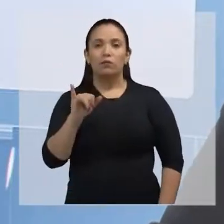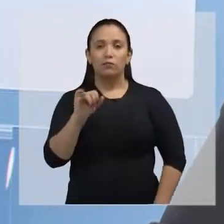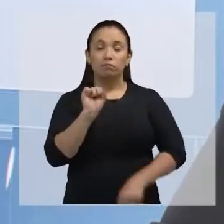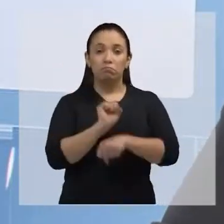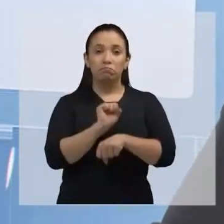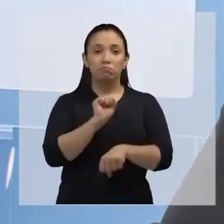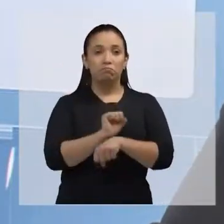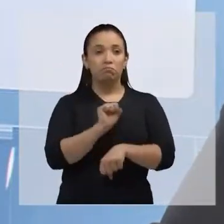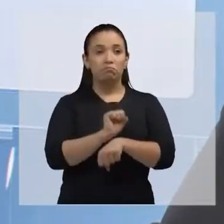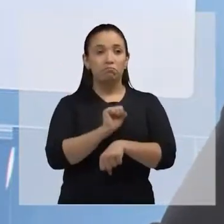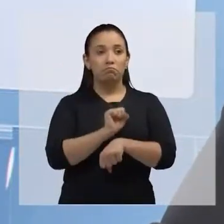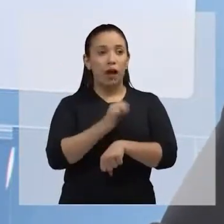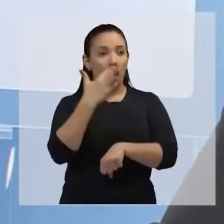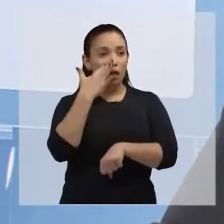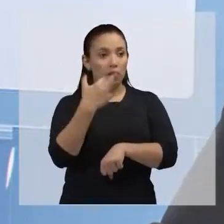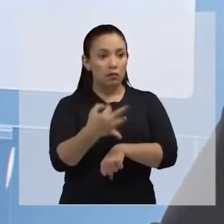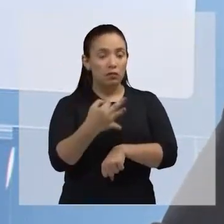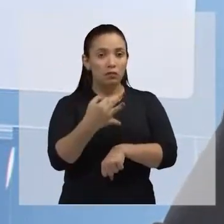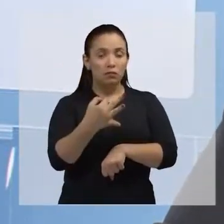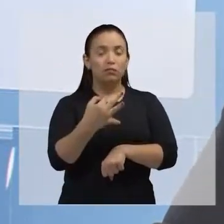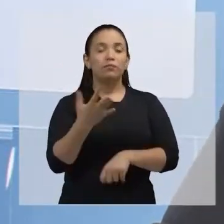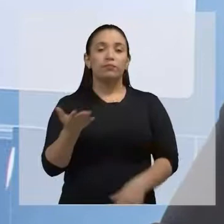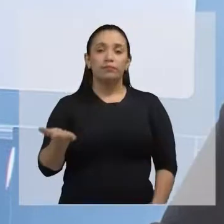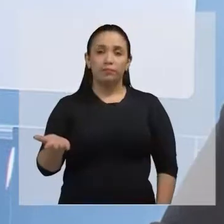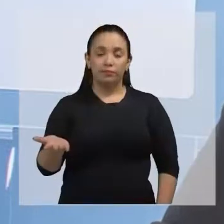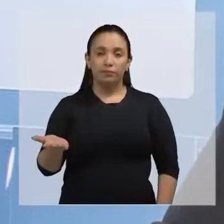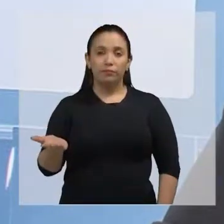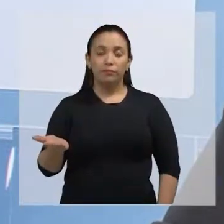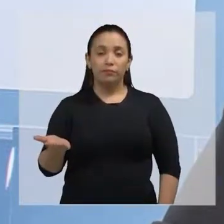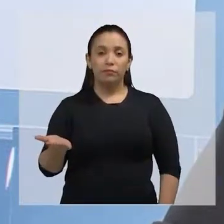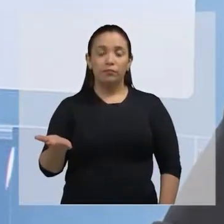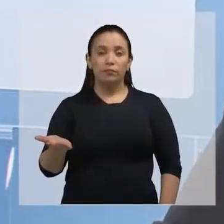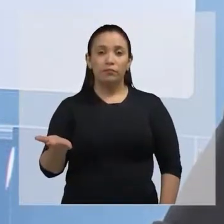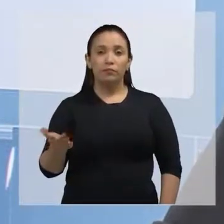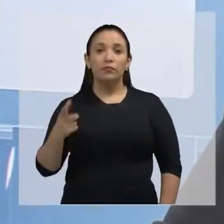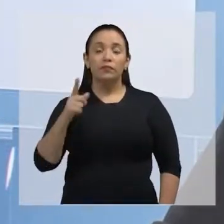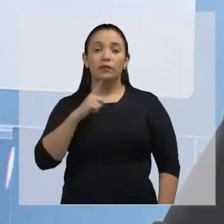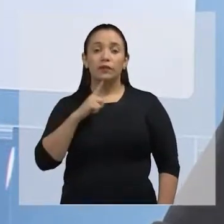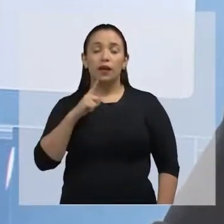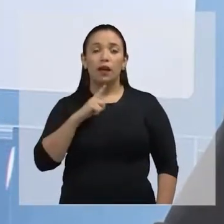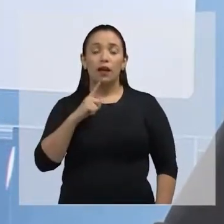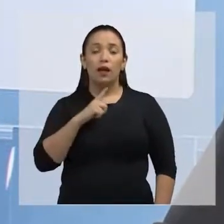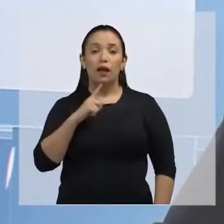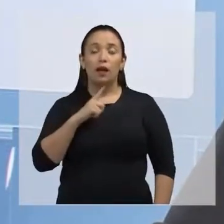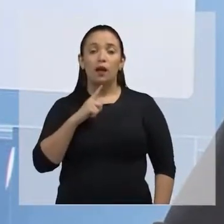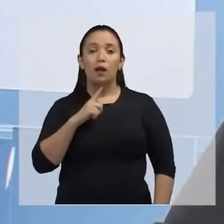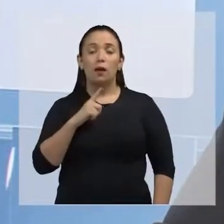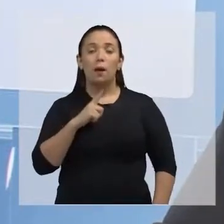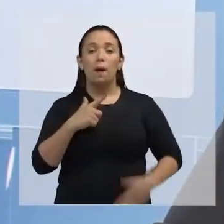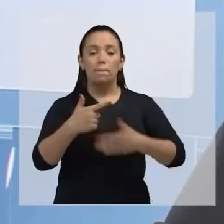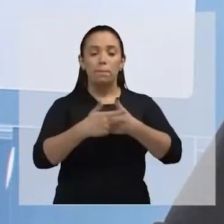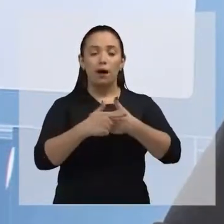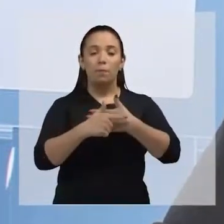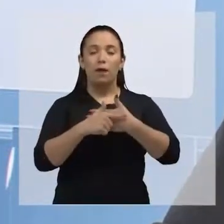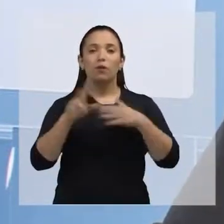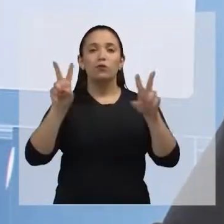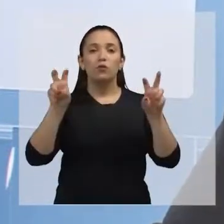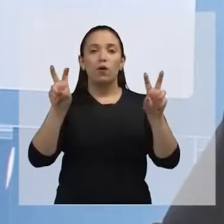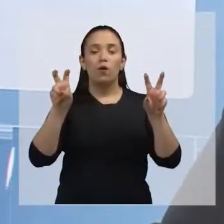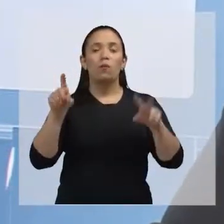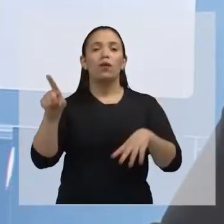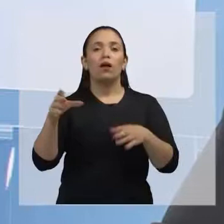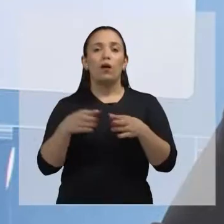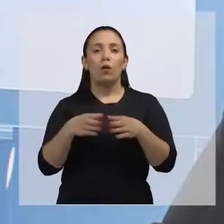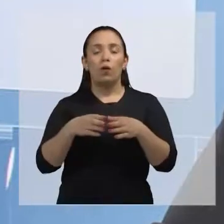papel constitucional. Agora, esse papel constitucional tem vários entendimentos. Como tem vários entendimentos, tudo no Supremo Tribunal Federal,